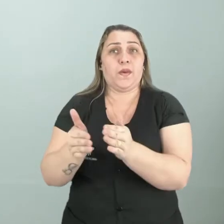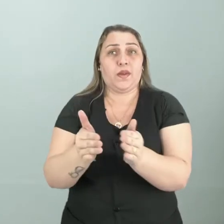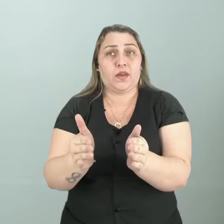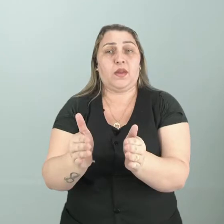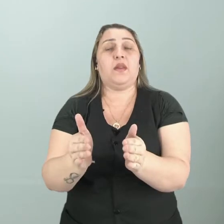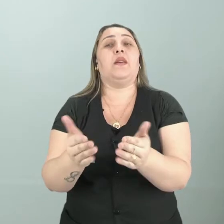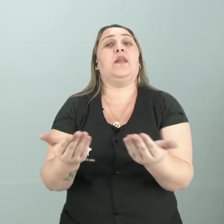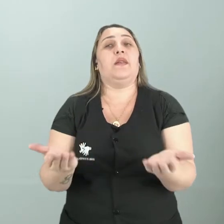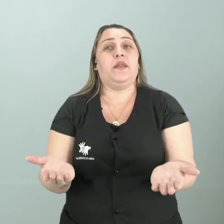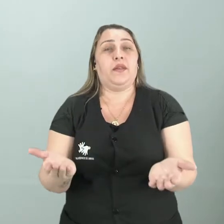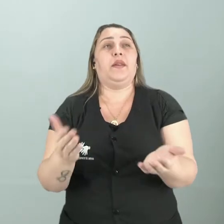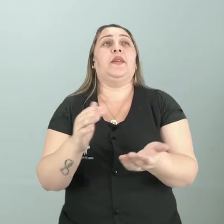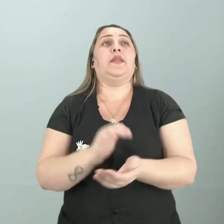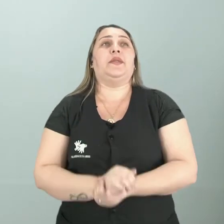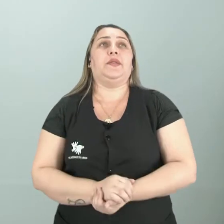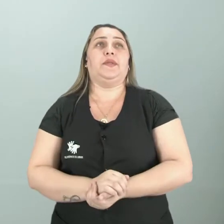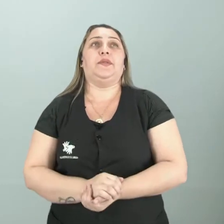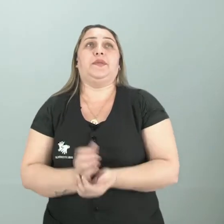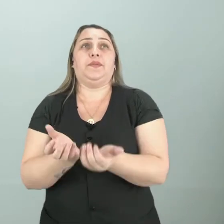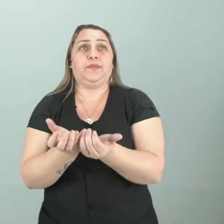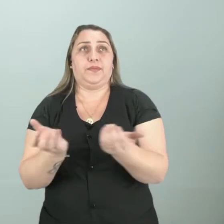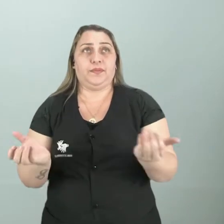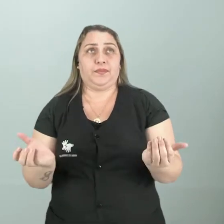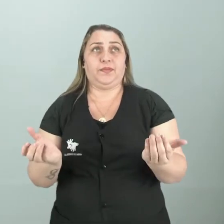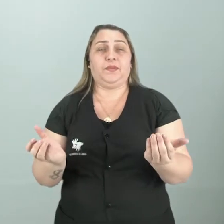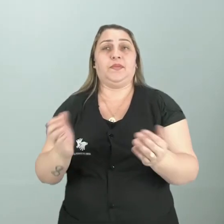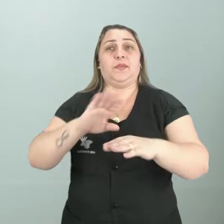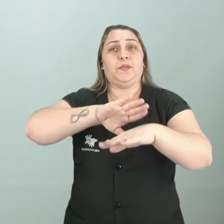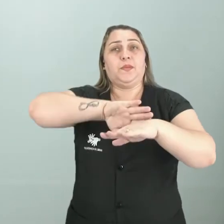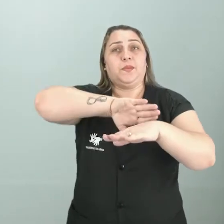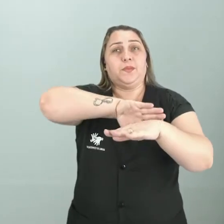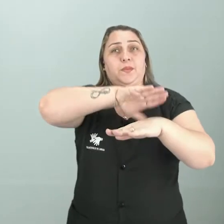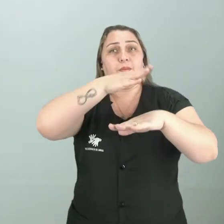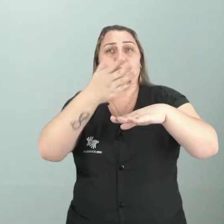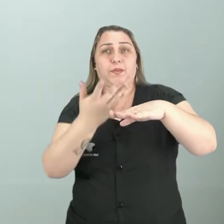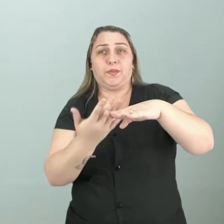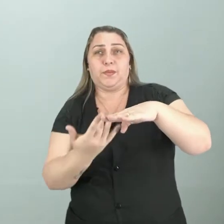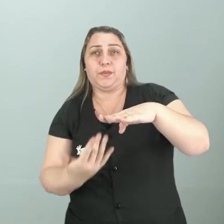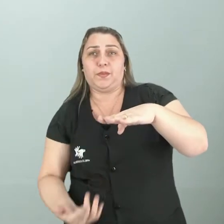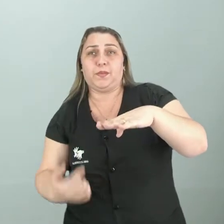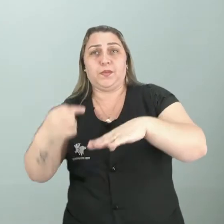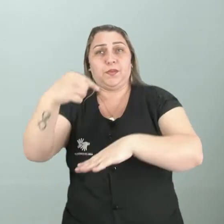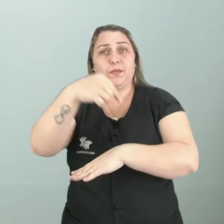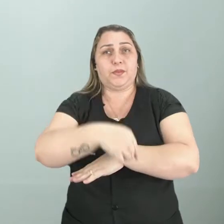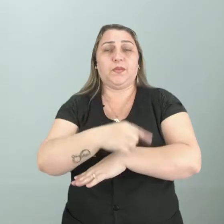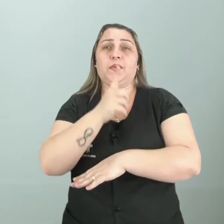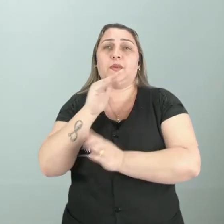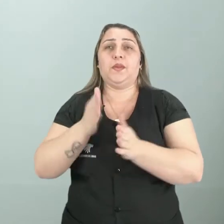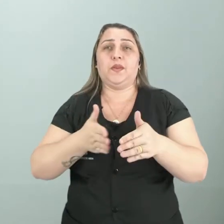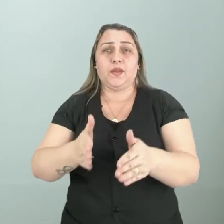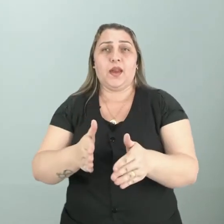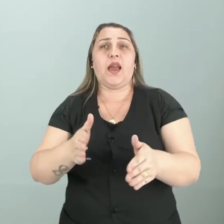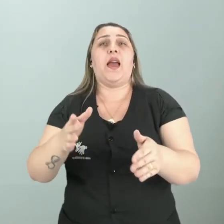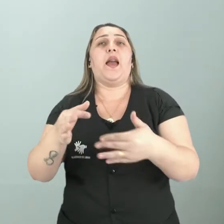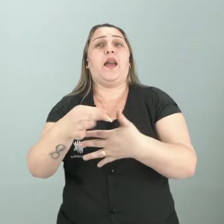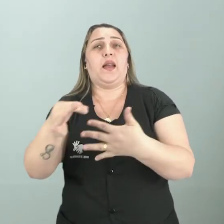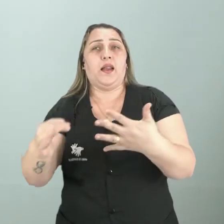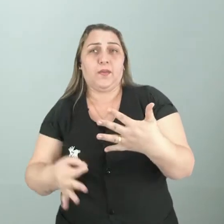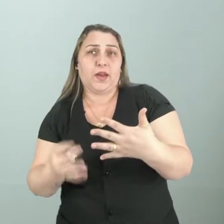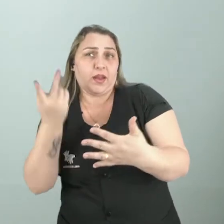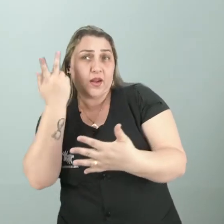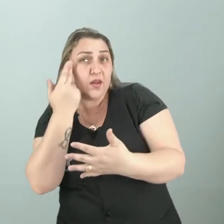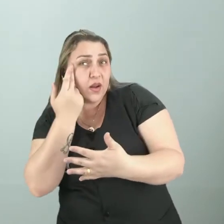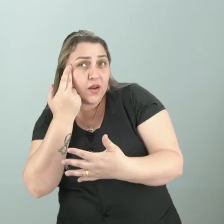de um rio. Essa maquete aqui do lado tem a cachoeira. E essa aqui tem um rio. E o rio é elemento